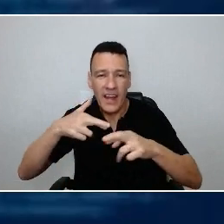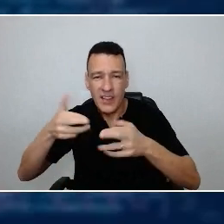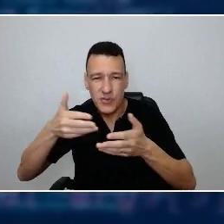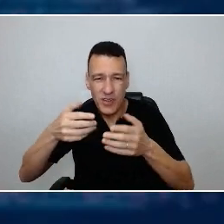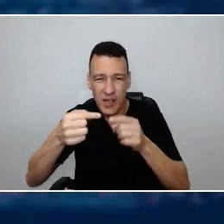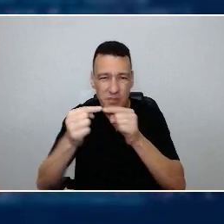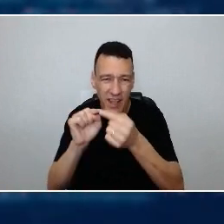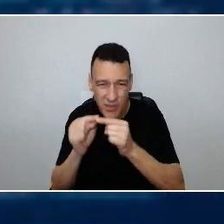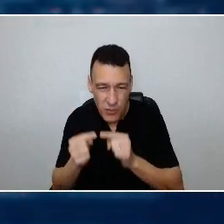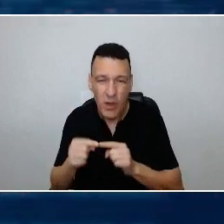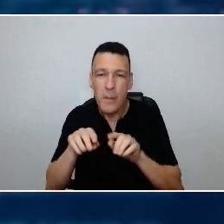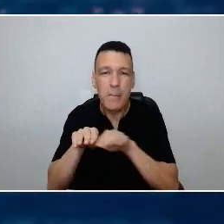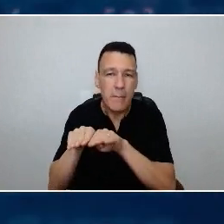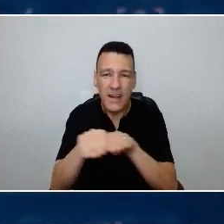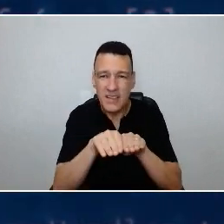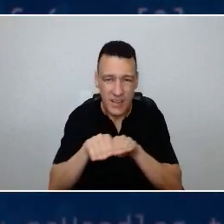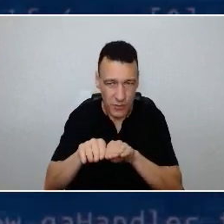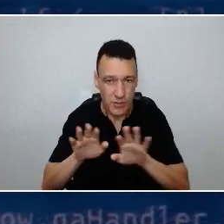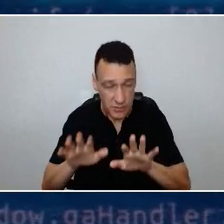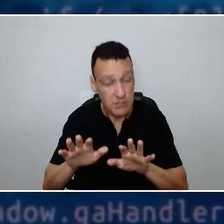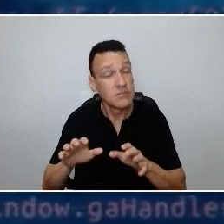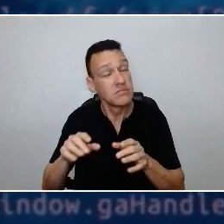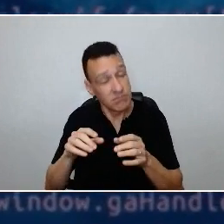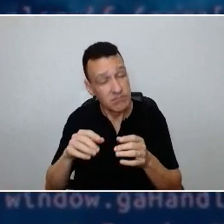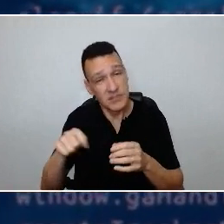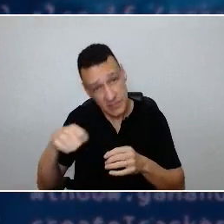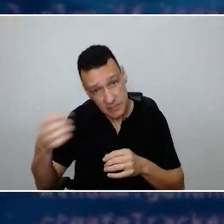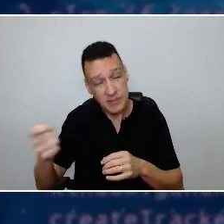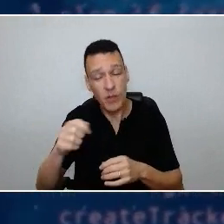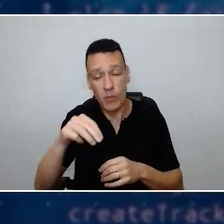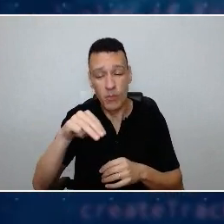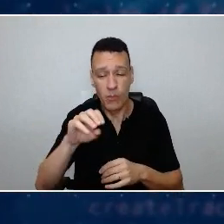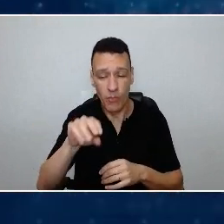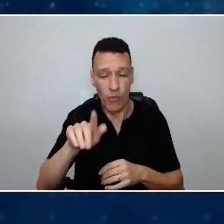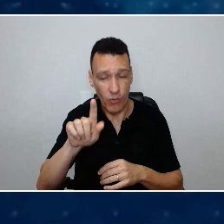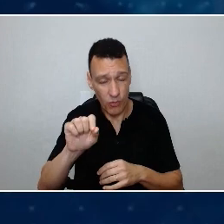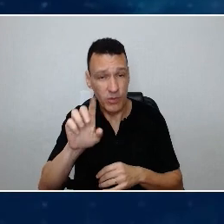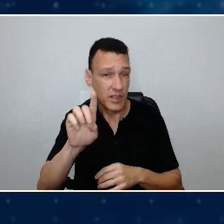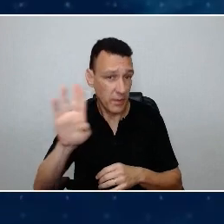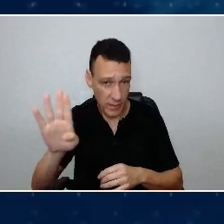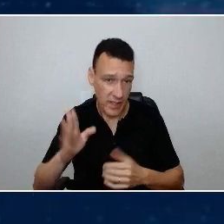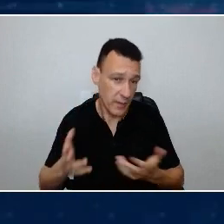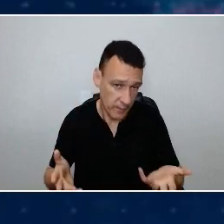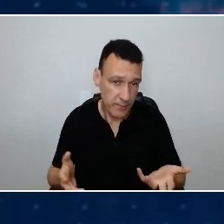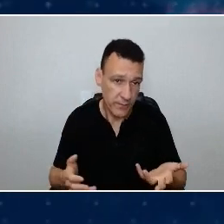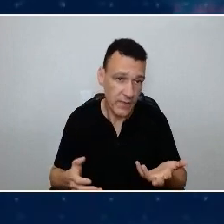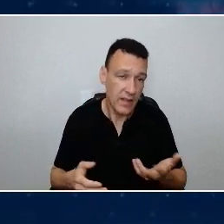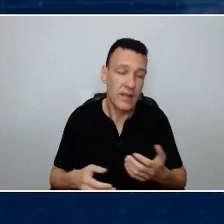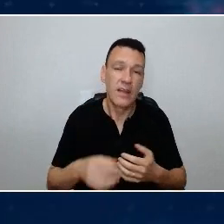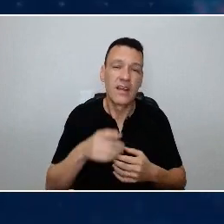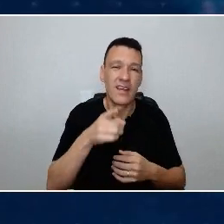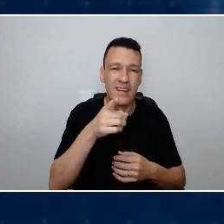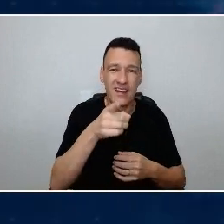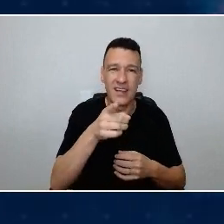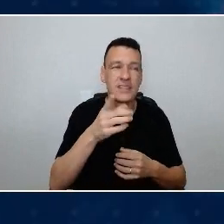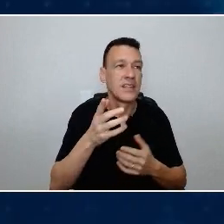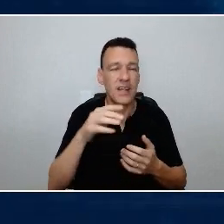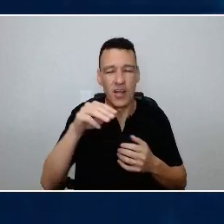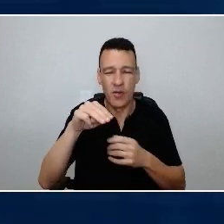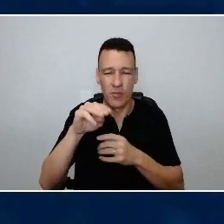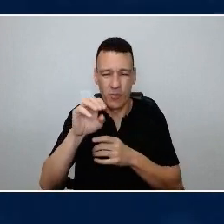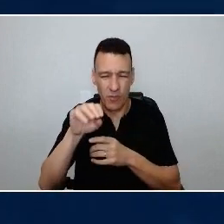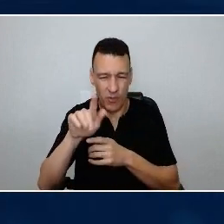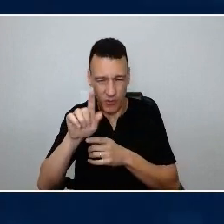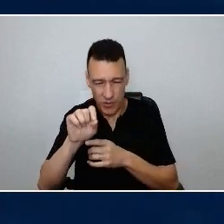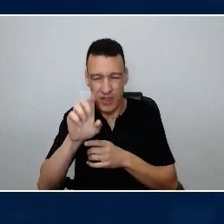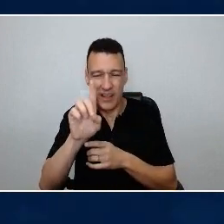então isso nos traz também a um outro fato que mongo Deb não é esquim né você não tem uma falta de modelagem dele né